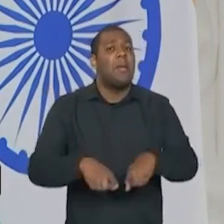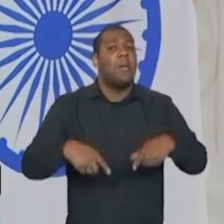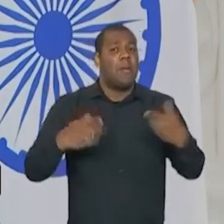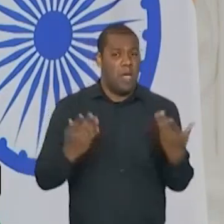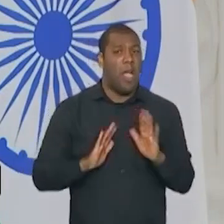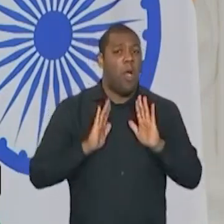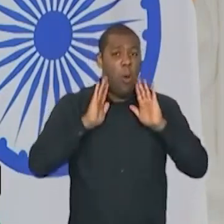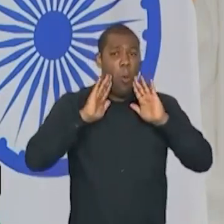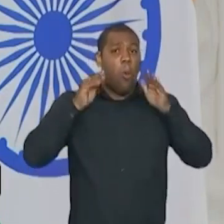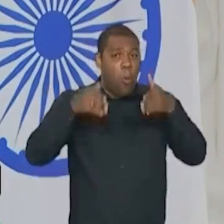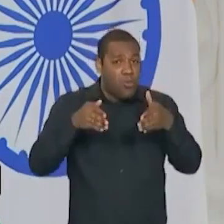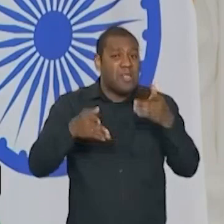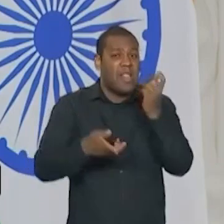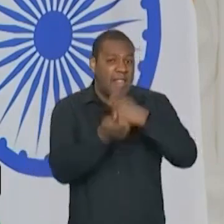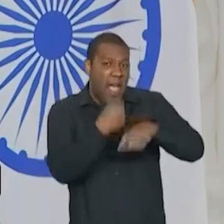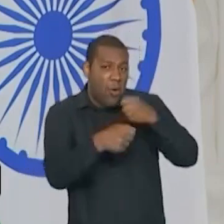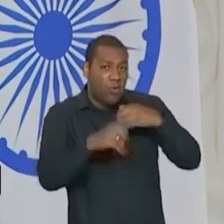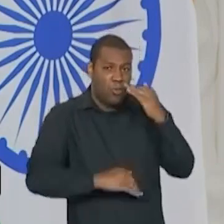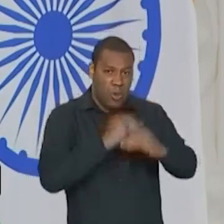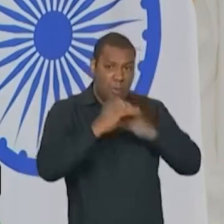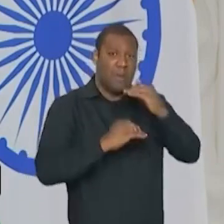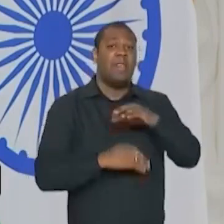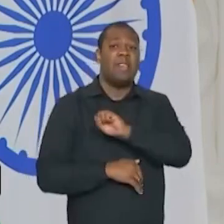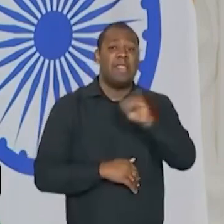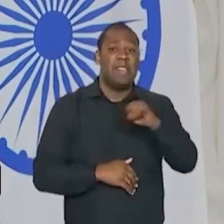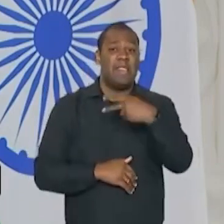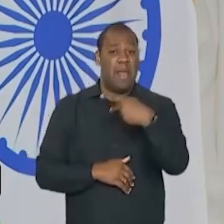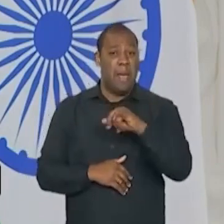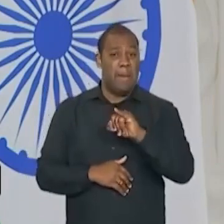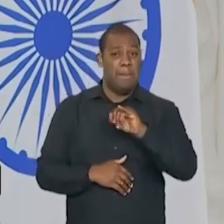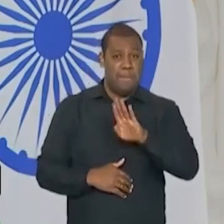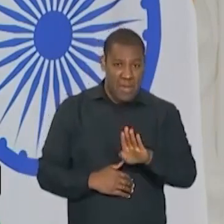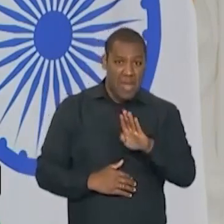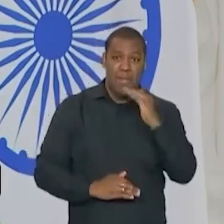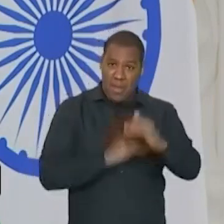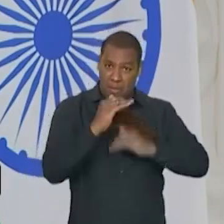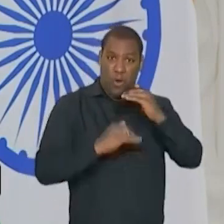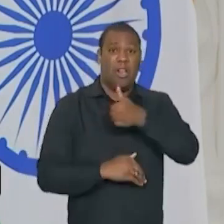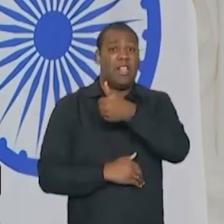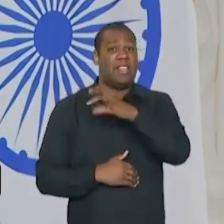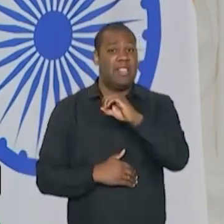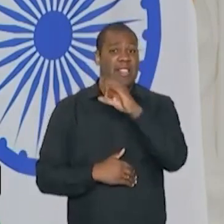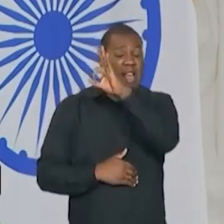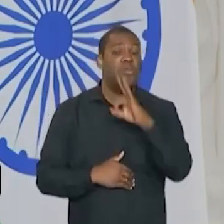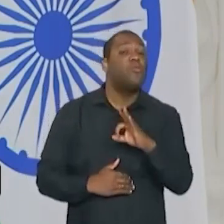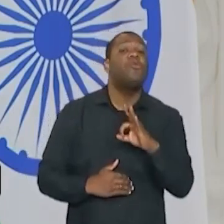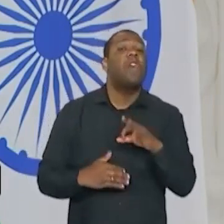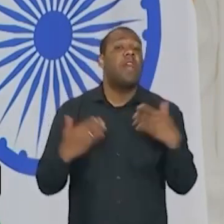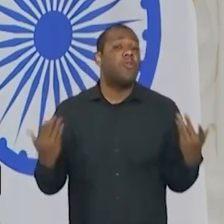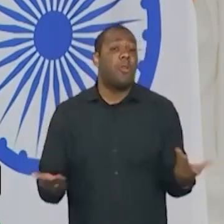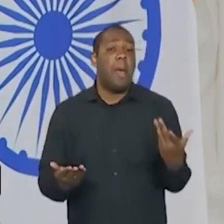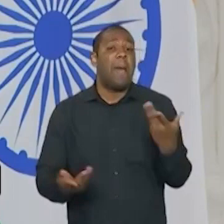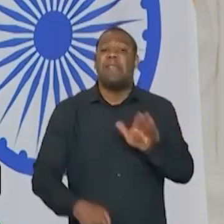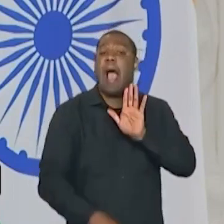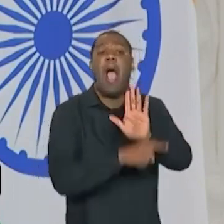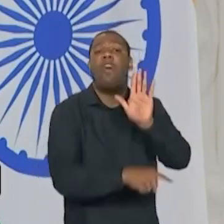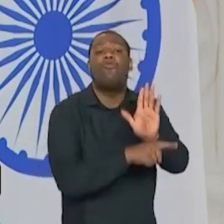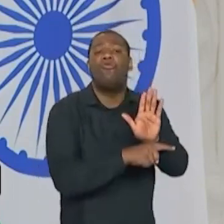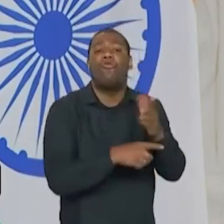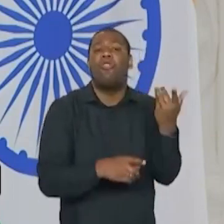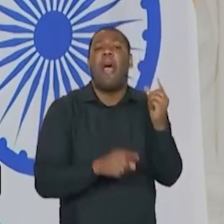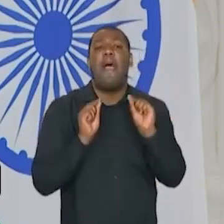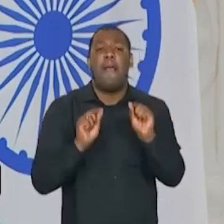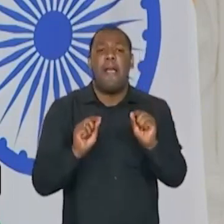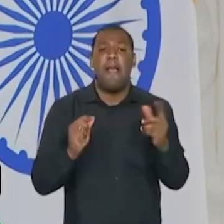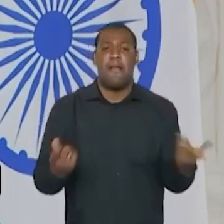crescimento da economia. Quando o PIB cresce 10%, com quem fica esse 10% de crescimento? Quando cresce 3%, com quem fica? É